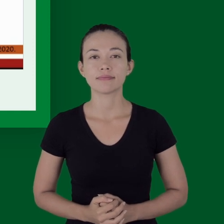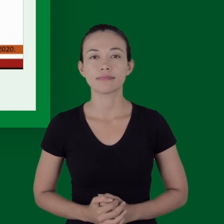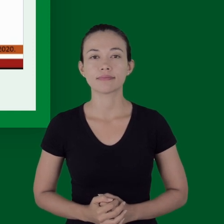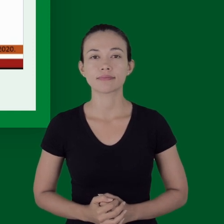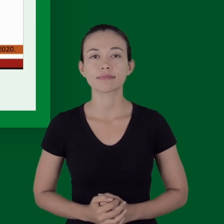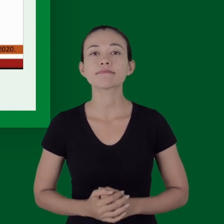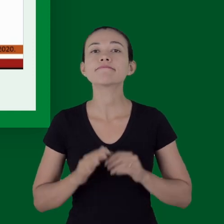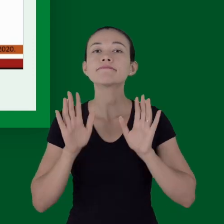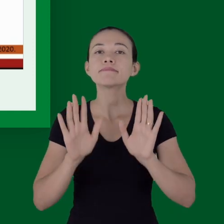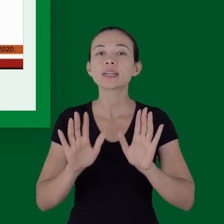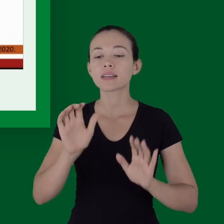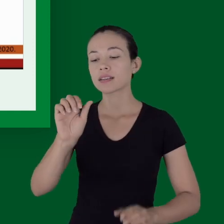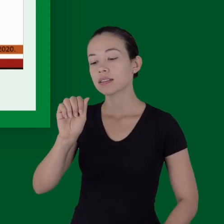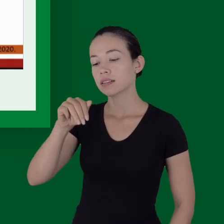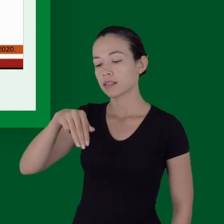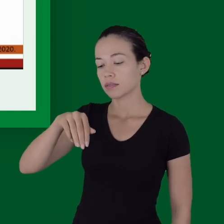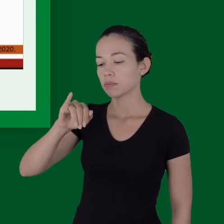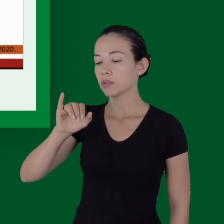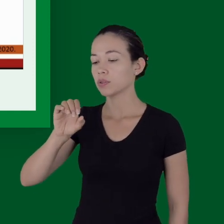1.